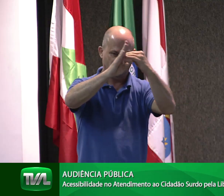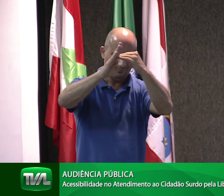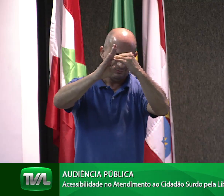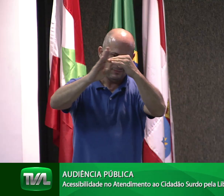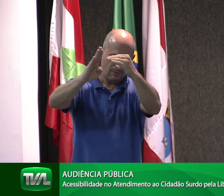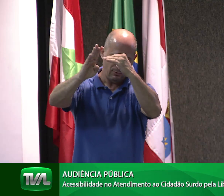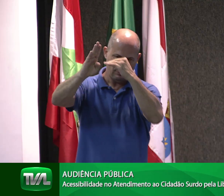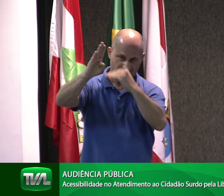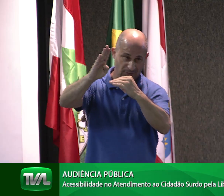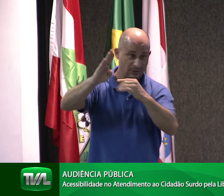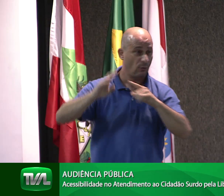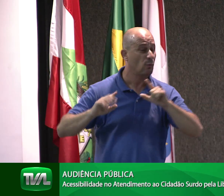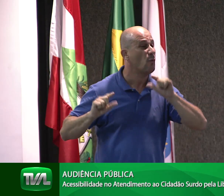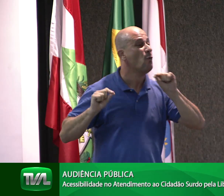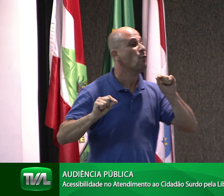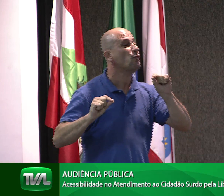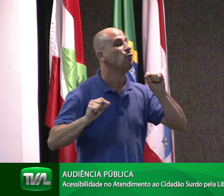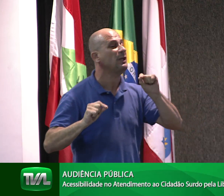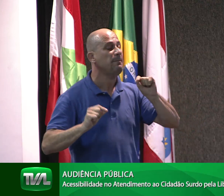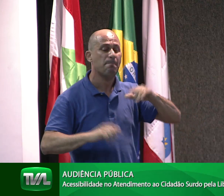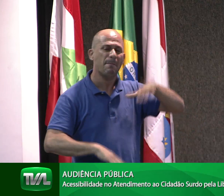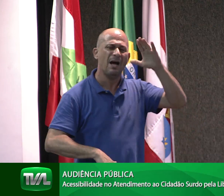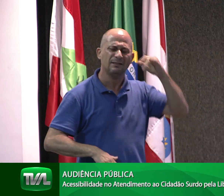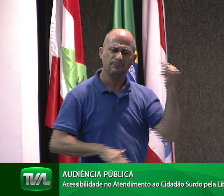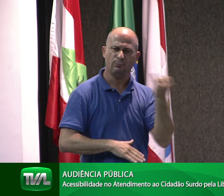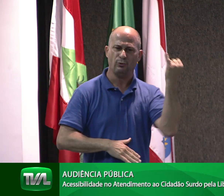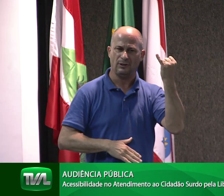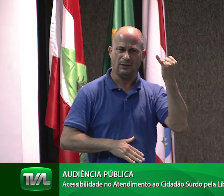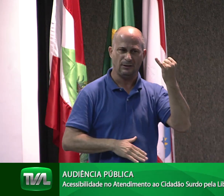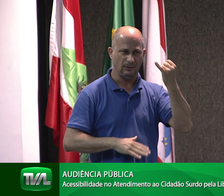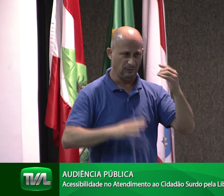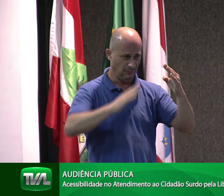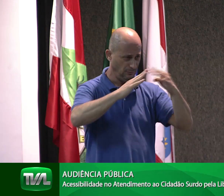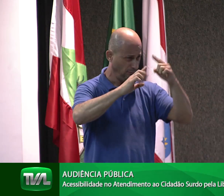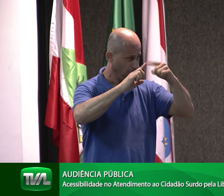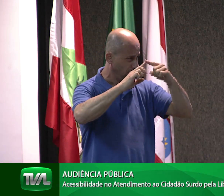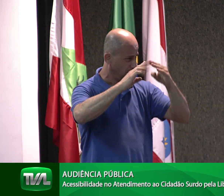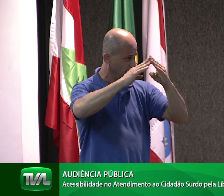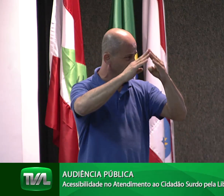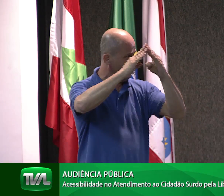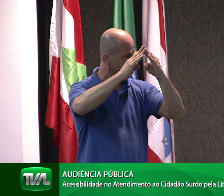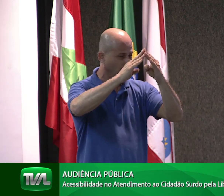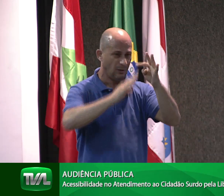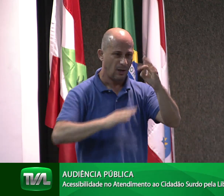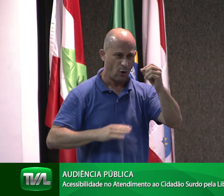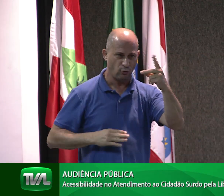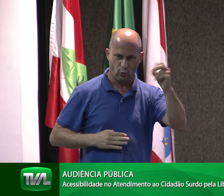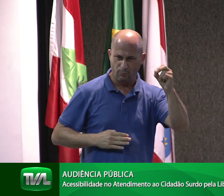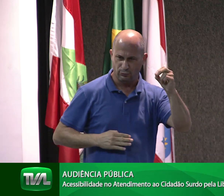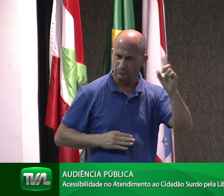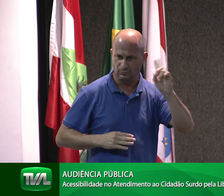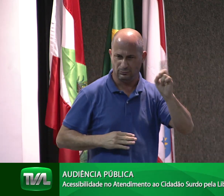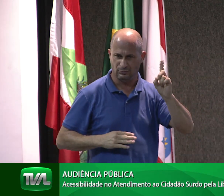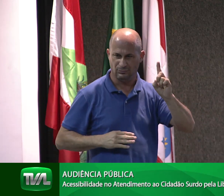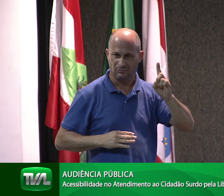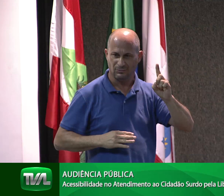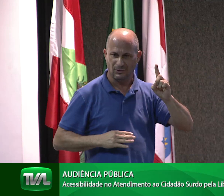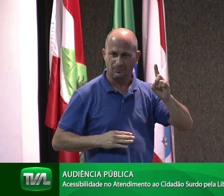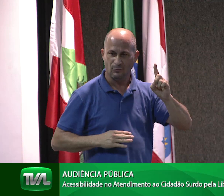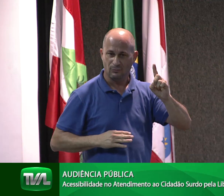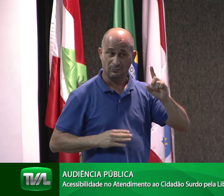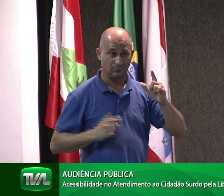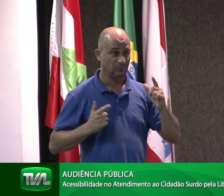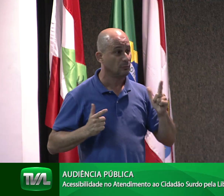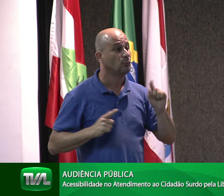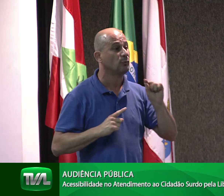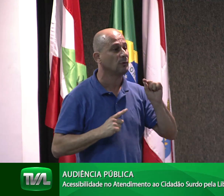dessa pirâmide. E abaixo dela existem outros setores, né? O que é mais importante dessa pirâmide? O que tem no